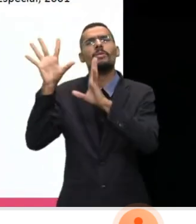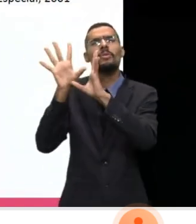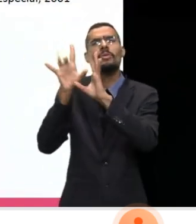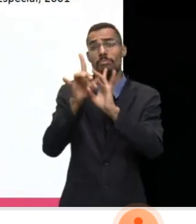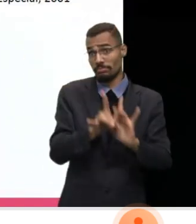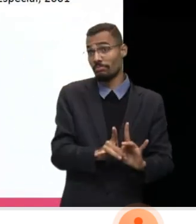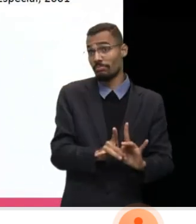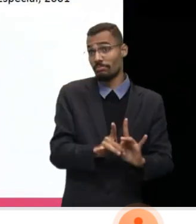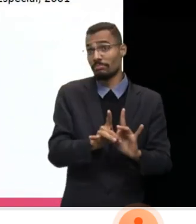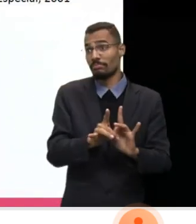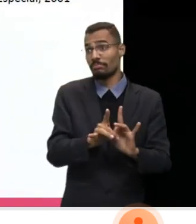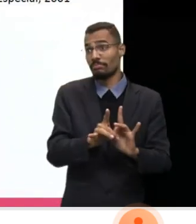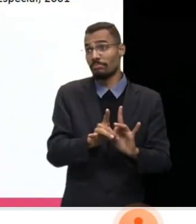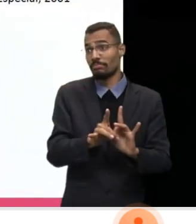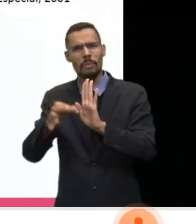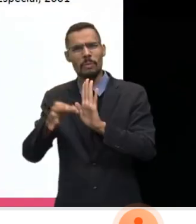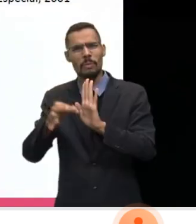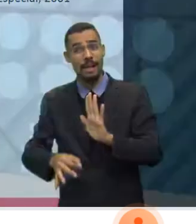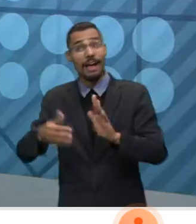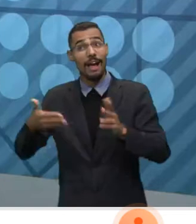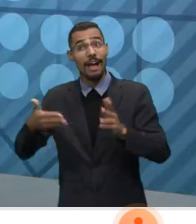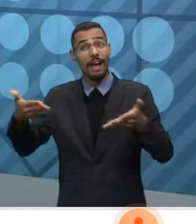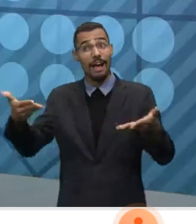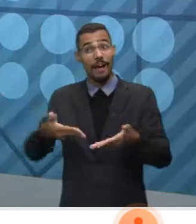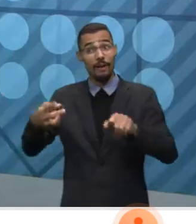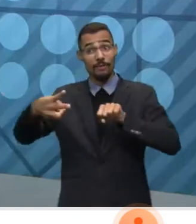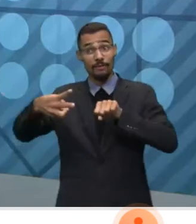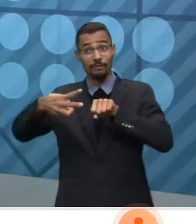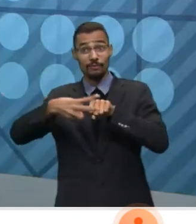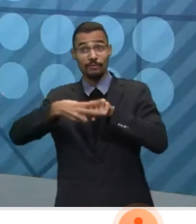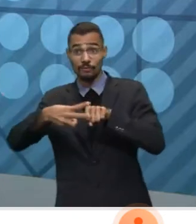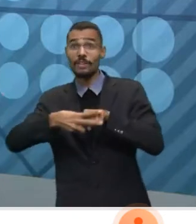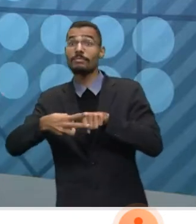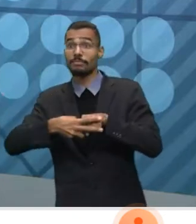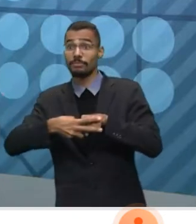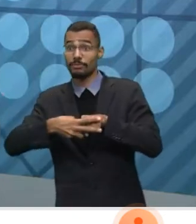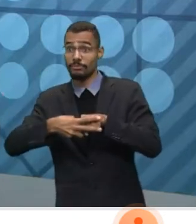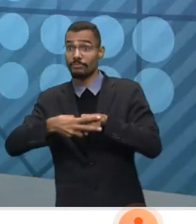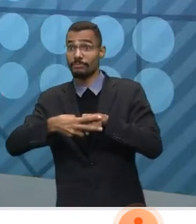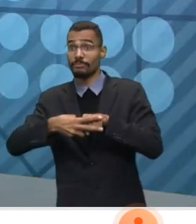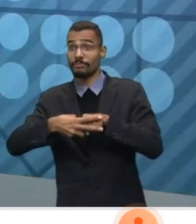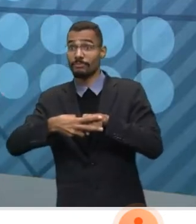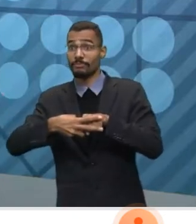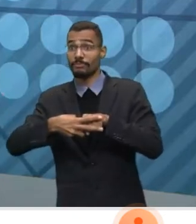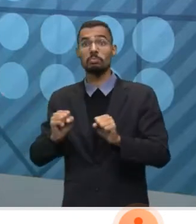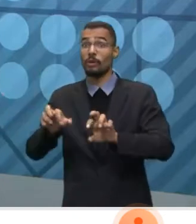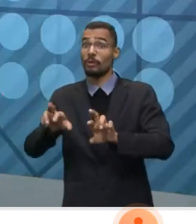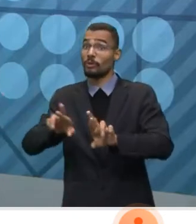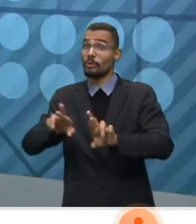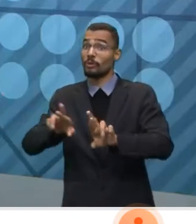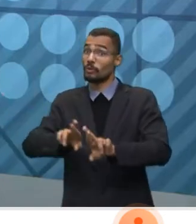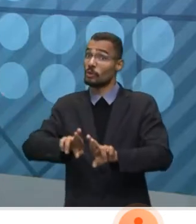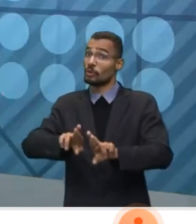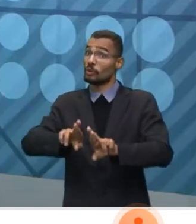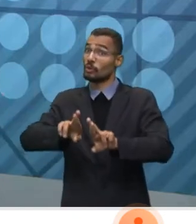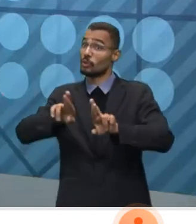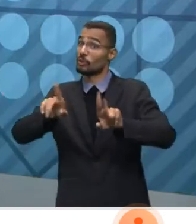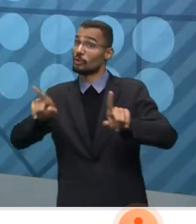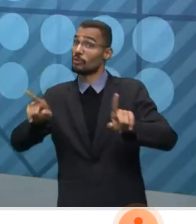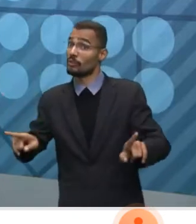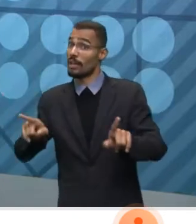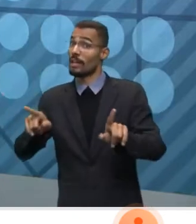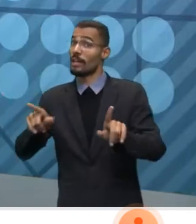O argumento. Agora, o verbo, né? Ele pode ser diferente de acordo